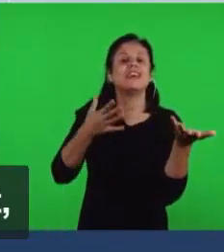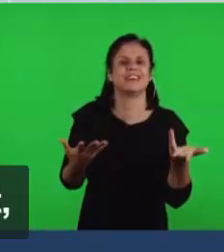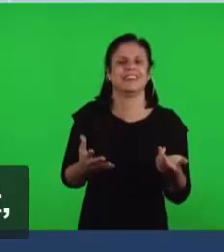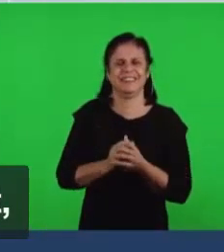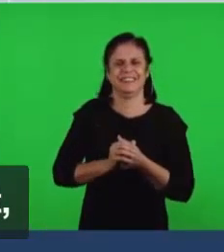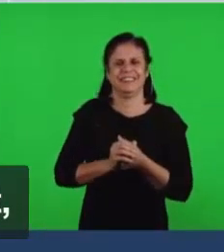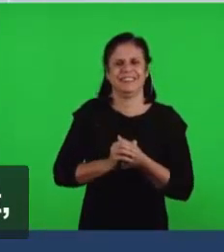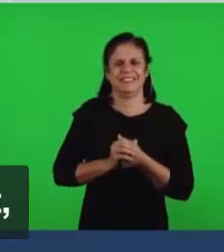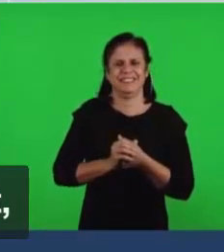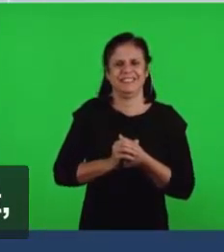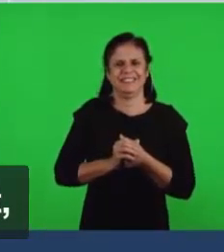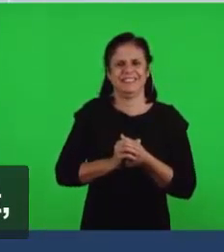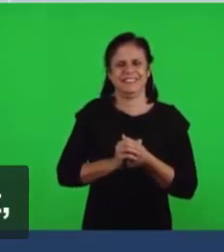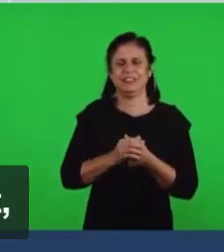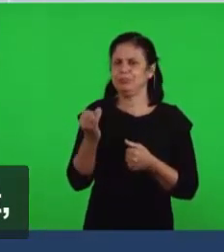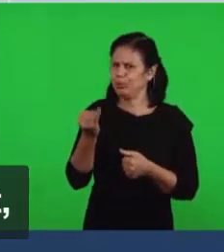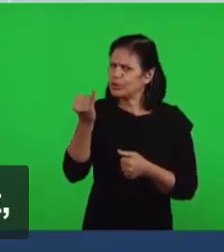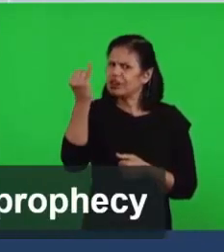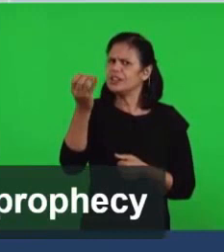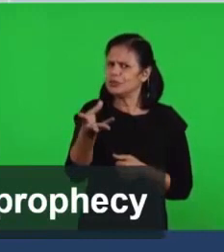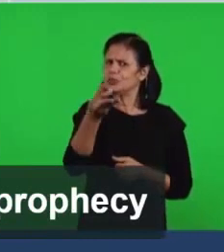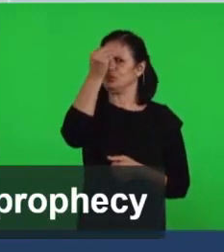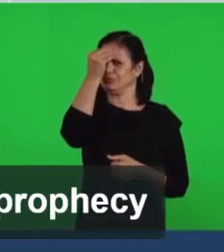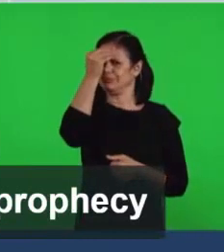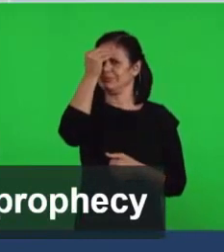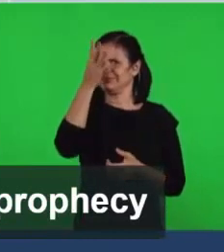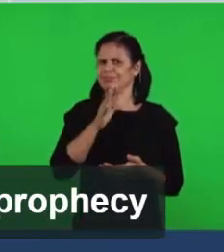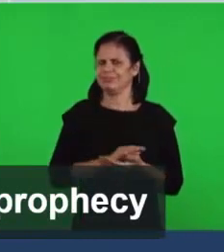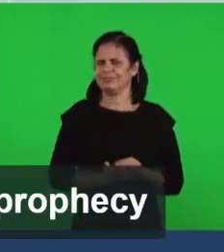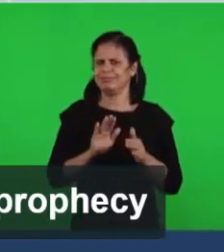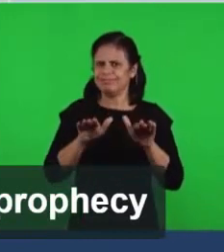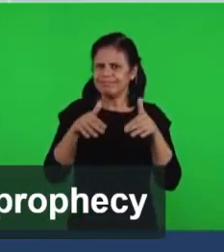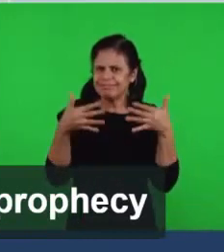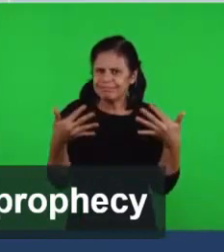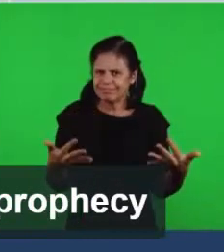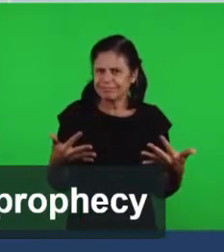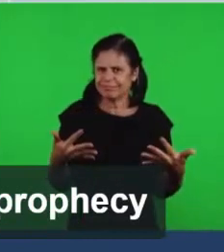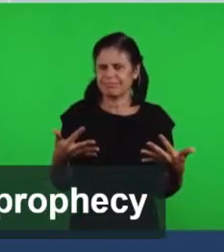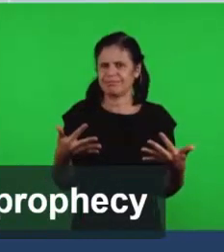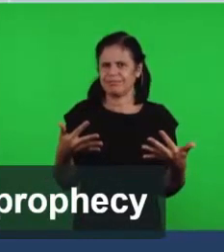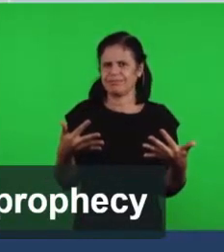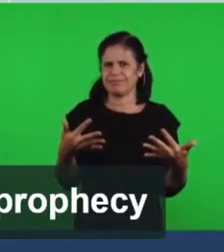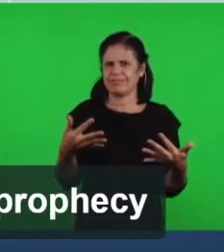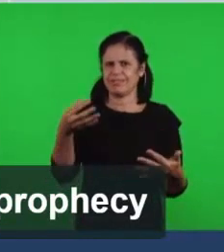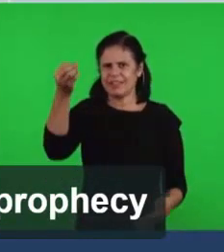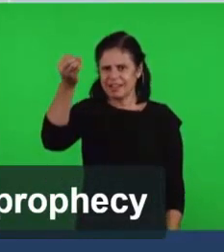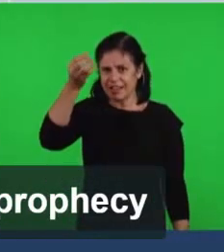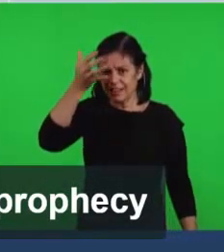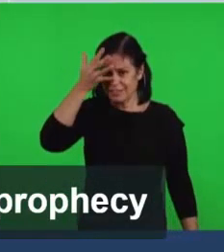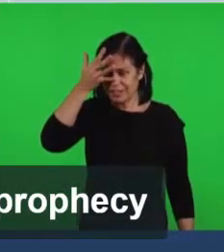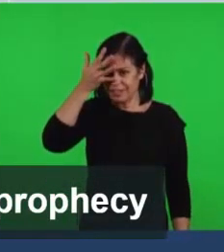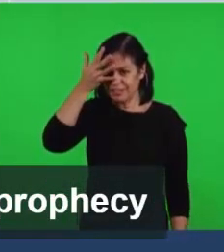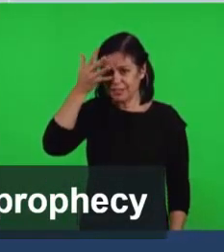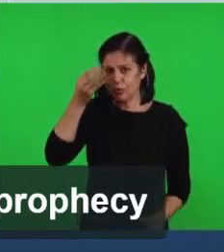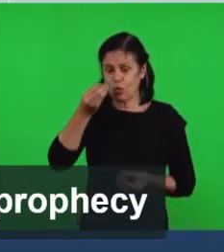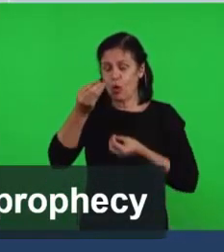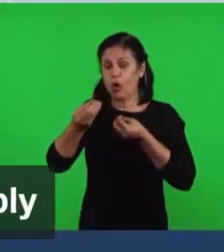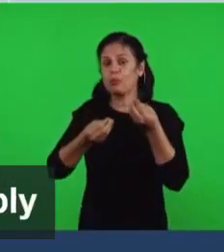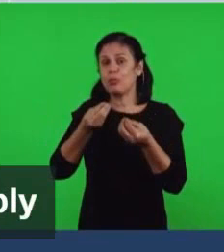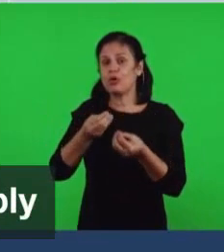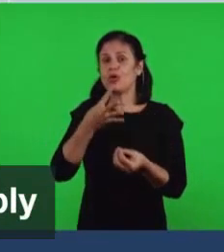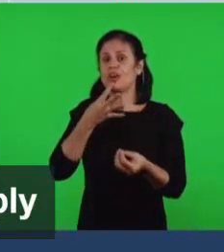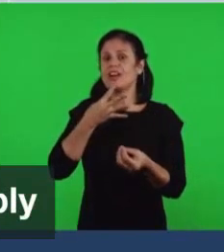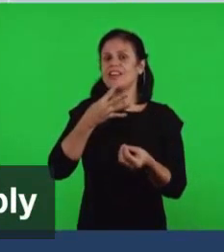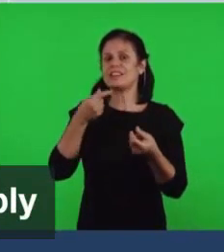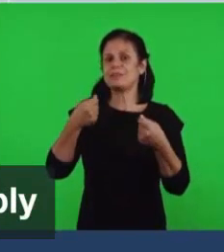profecia que tá dentro do livro Isso é que é importante então a revelação se não for não vier do profeta Olha que a